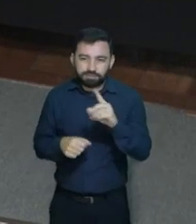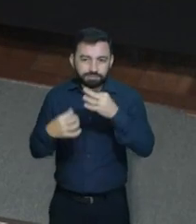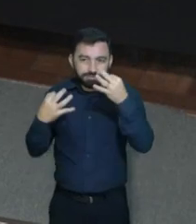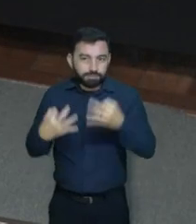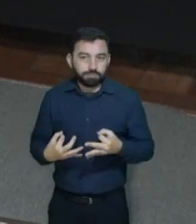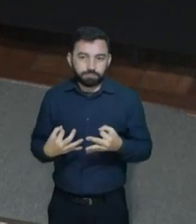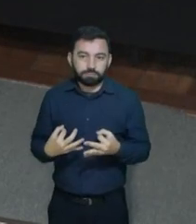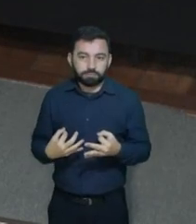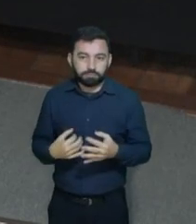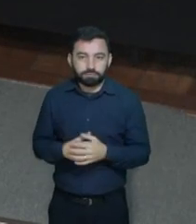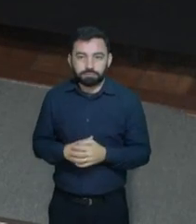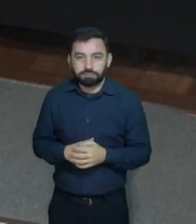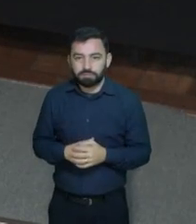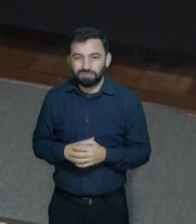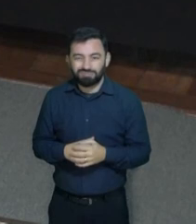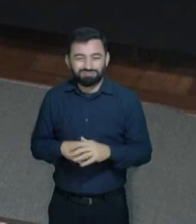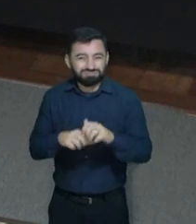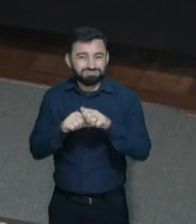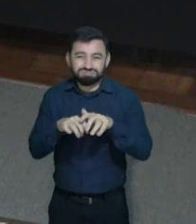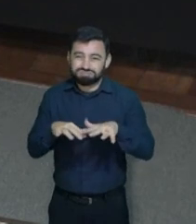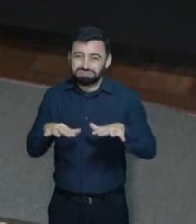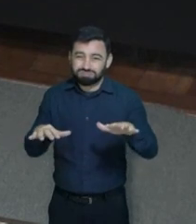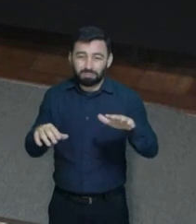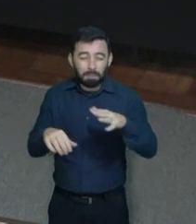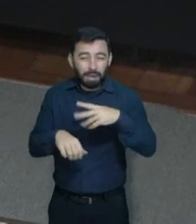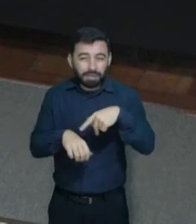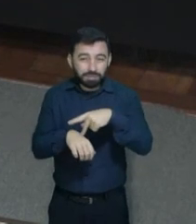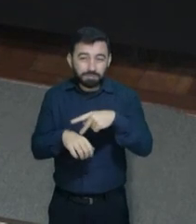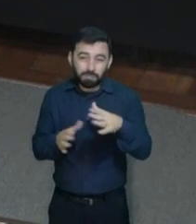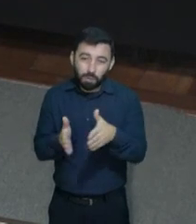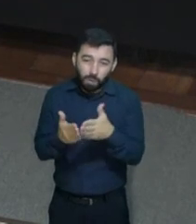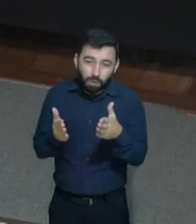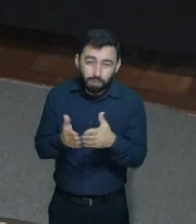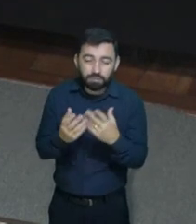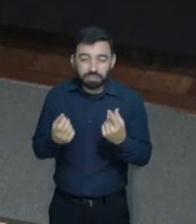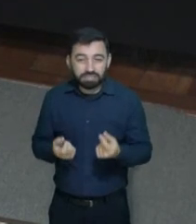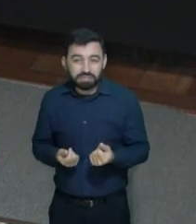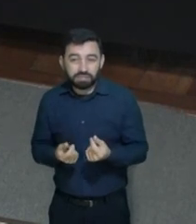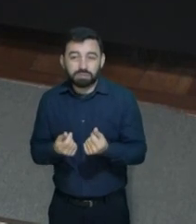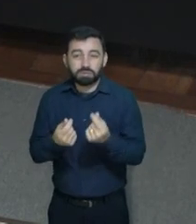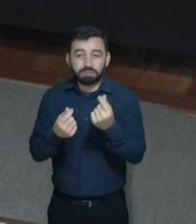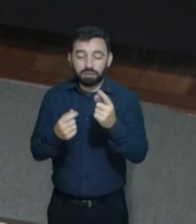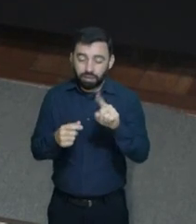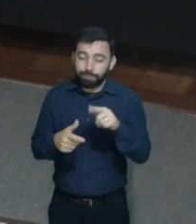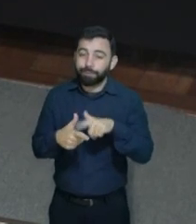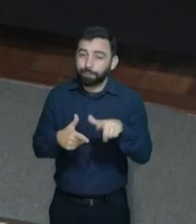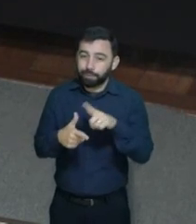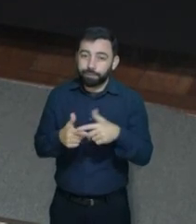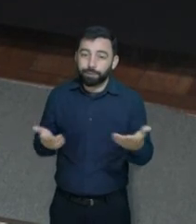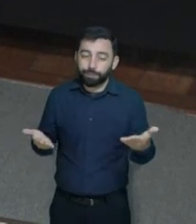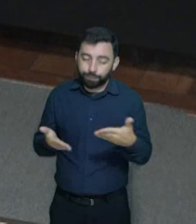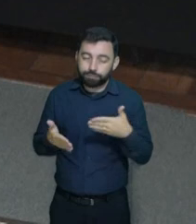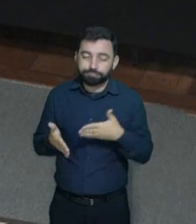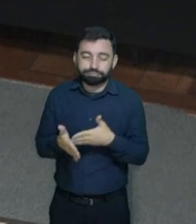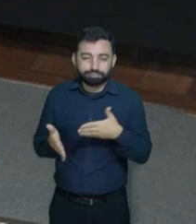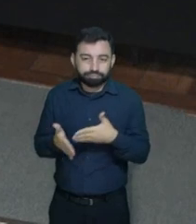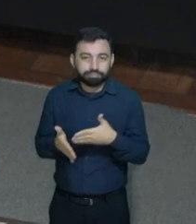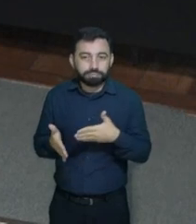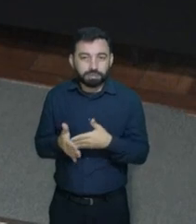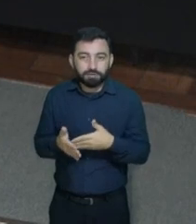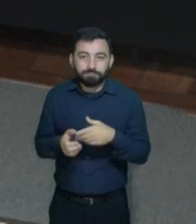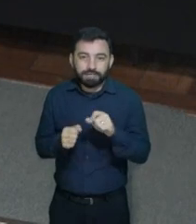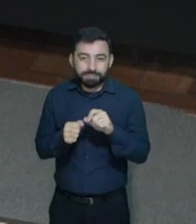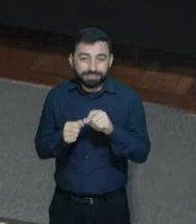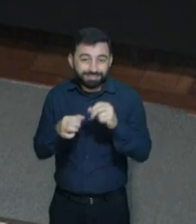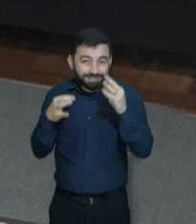coisa certa. E isso é generalizado, países pobres, ricos. Esse é o problema que a gente está enfrentando hoje, é de fazer a